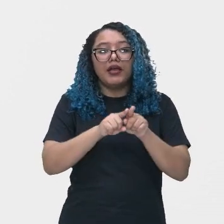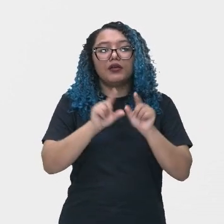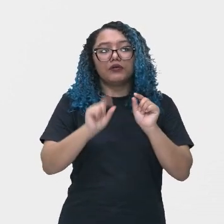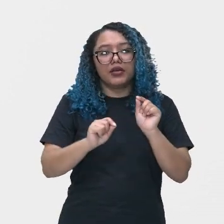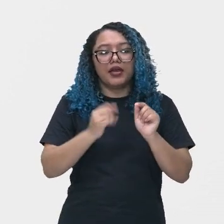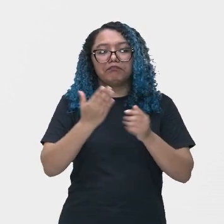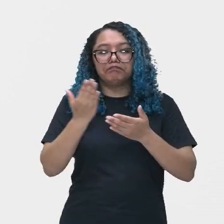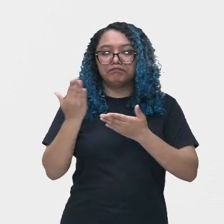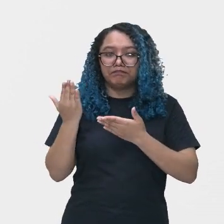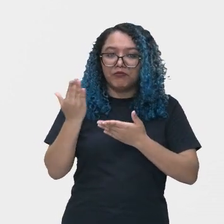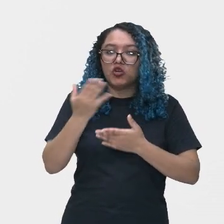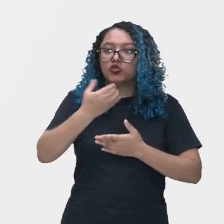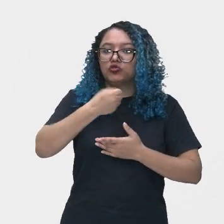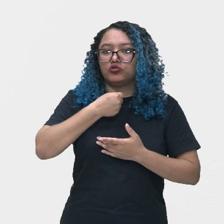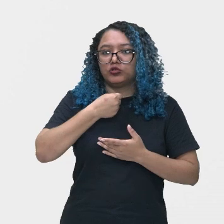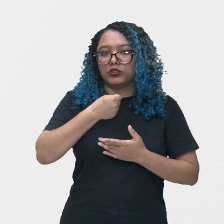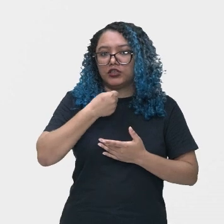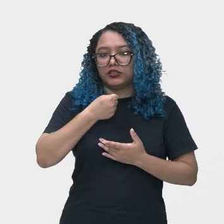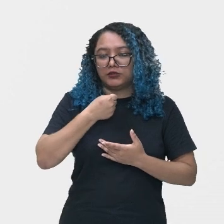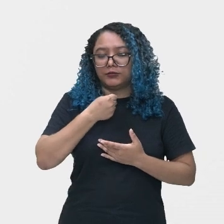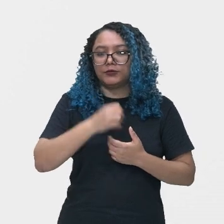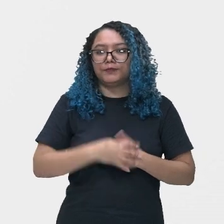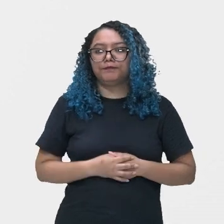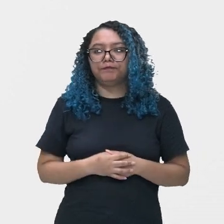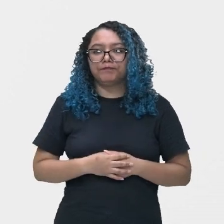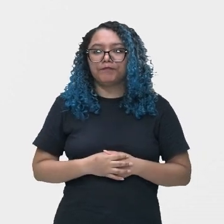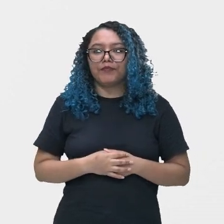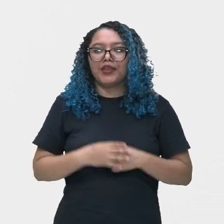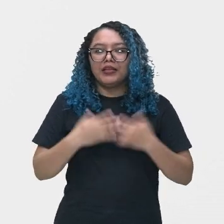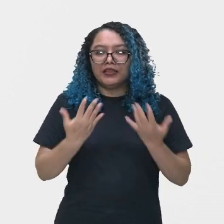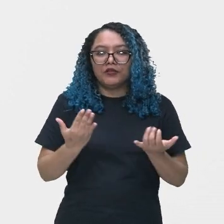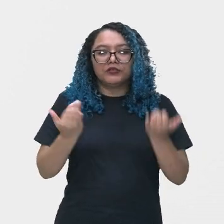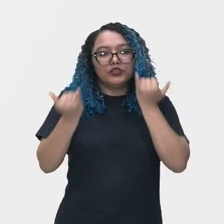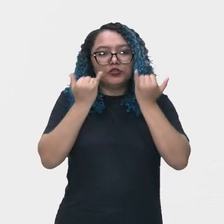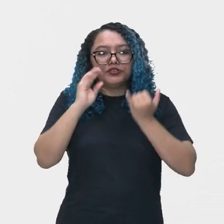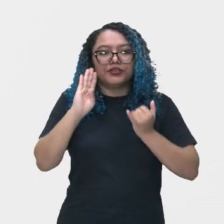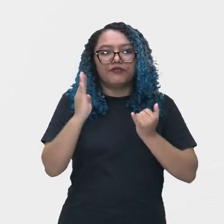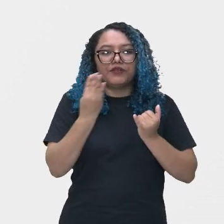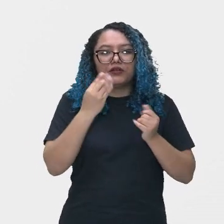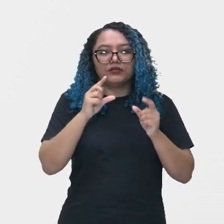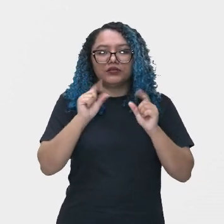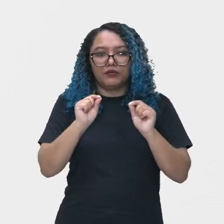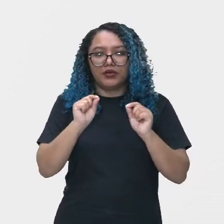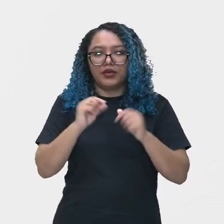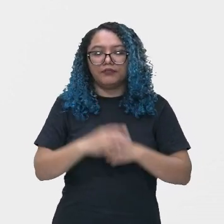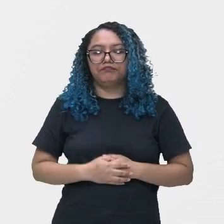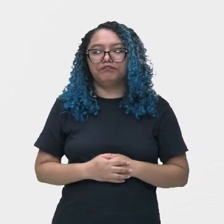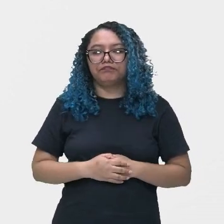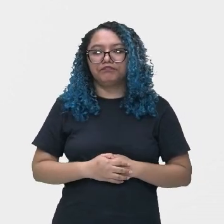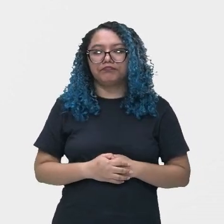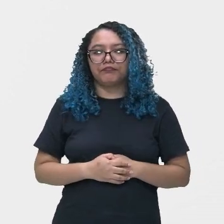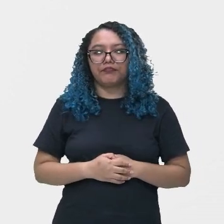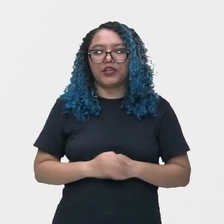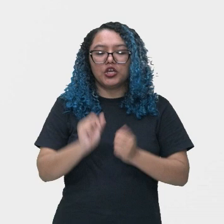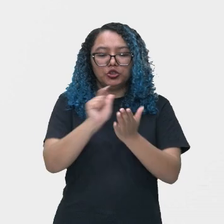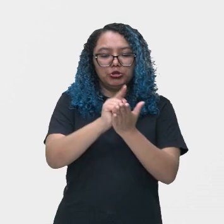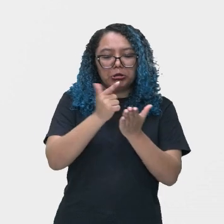em geral as notícias falsas são veiculadas, né, através de